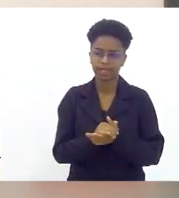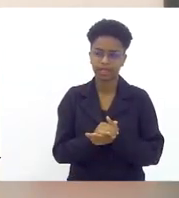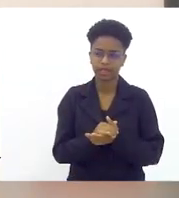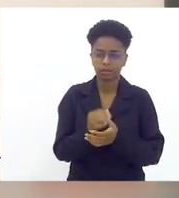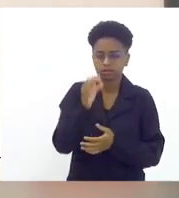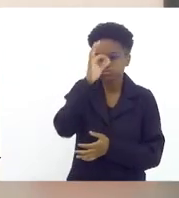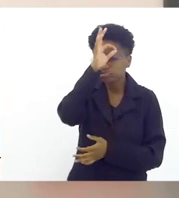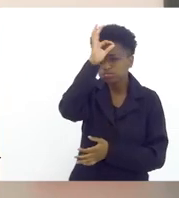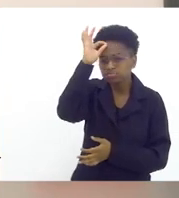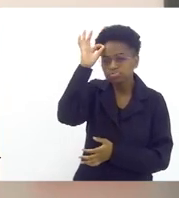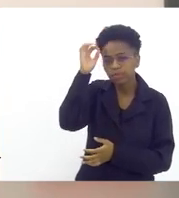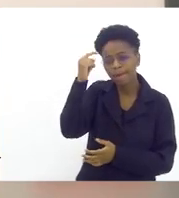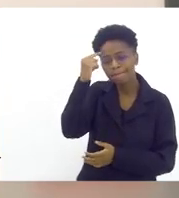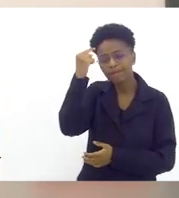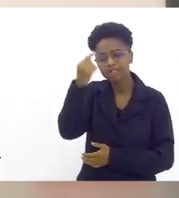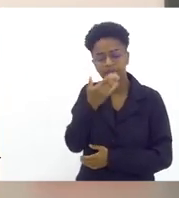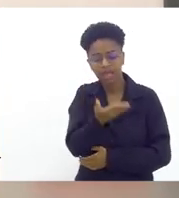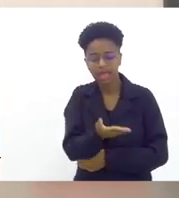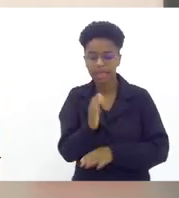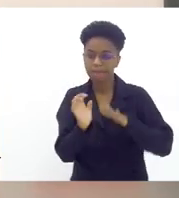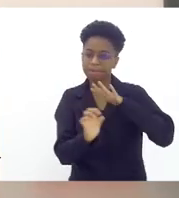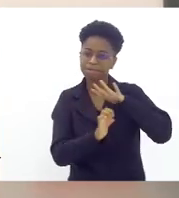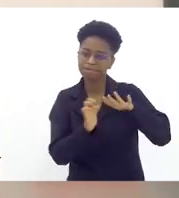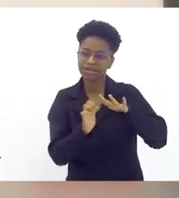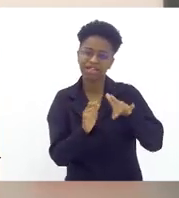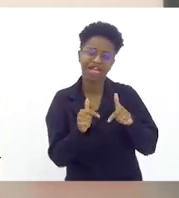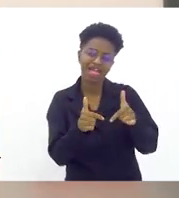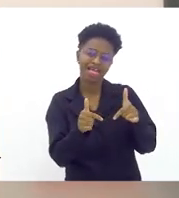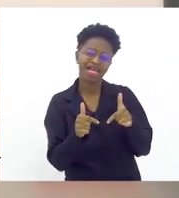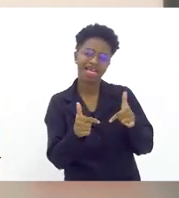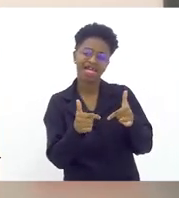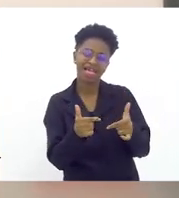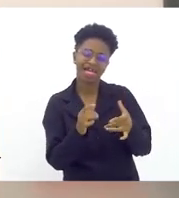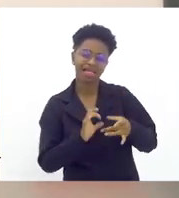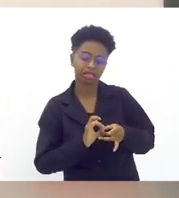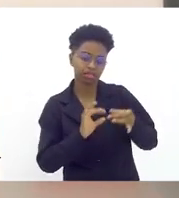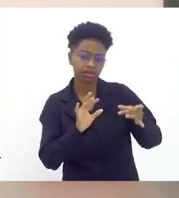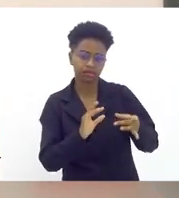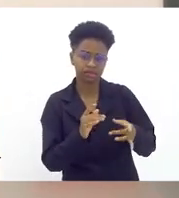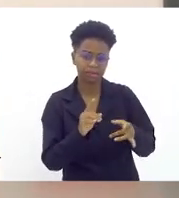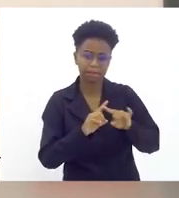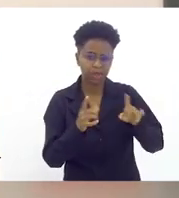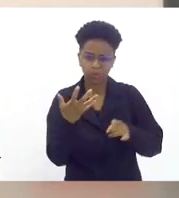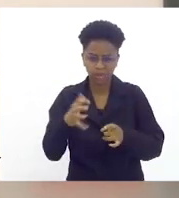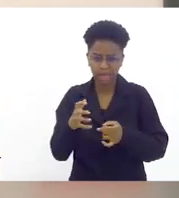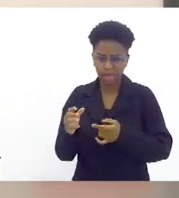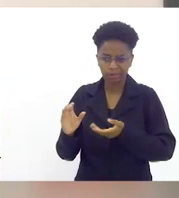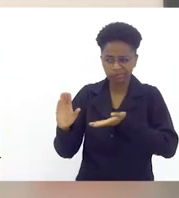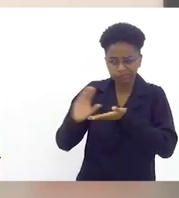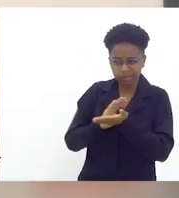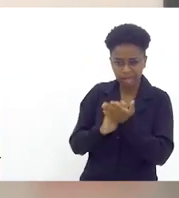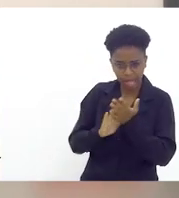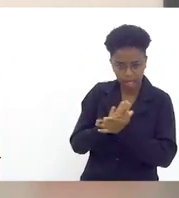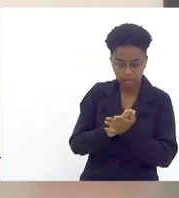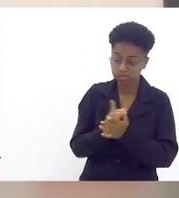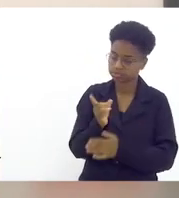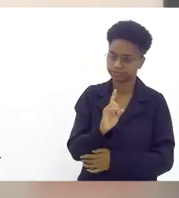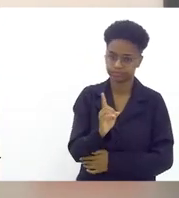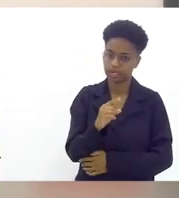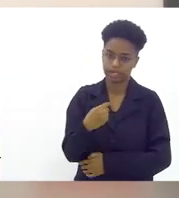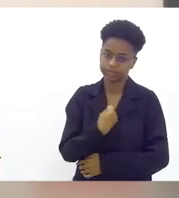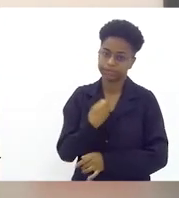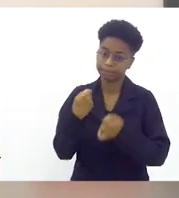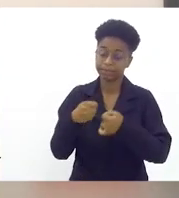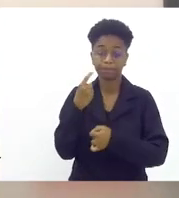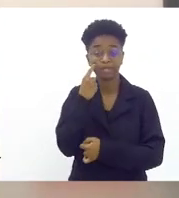ingênuo de achar que essas empresas vão fazer isso sem ganhar alguma coisa. Né? Obviamente, o que a gente precisa pensar é como que o Estado